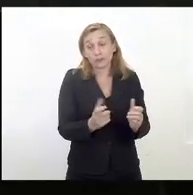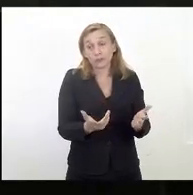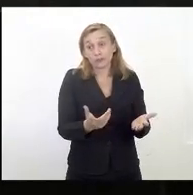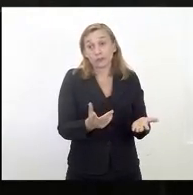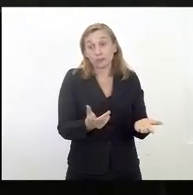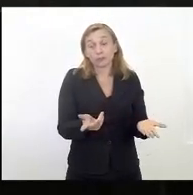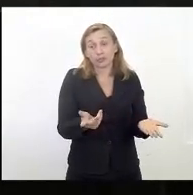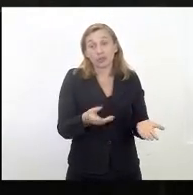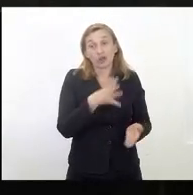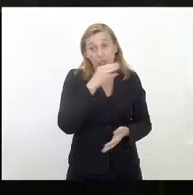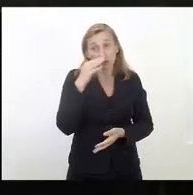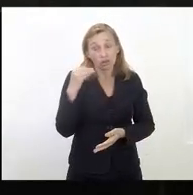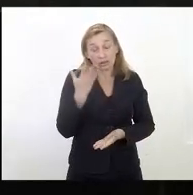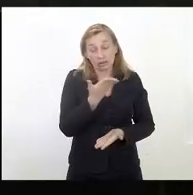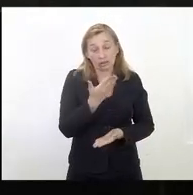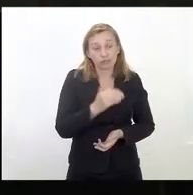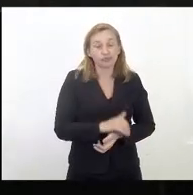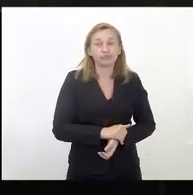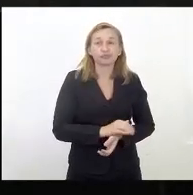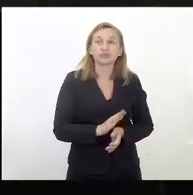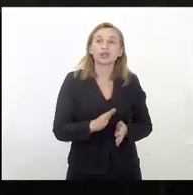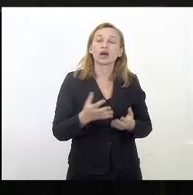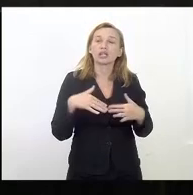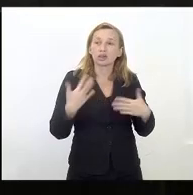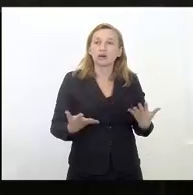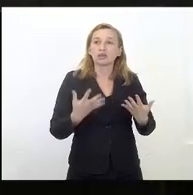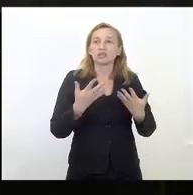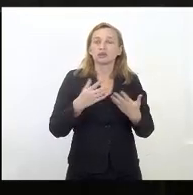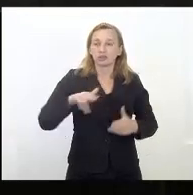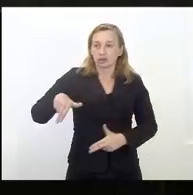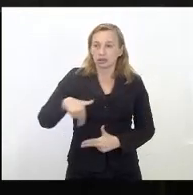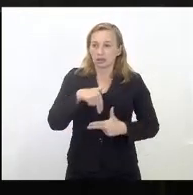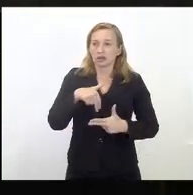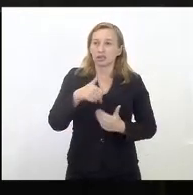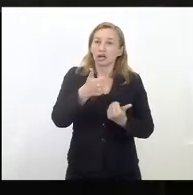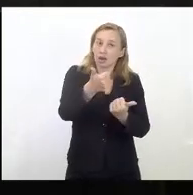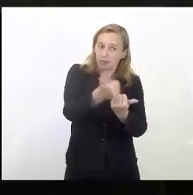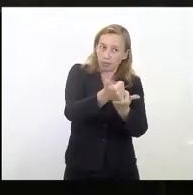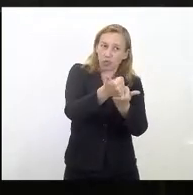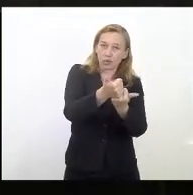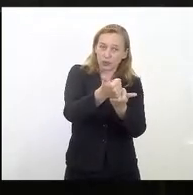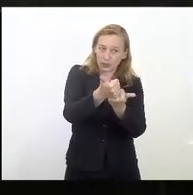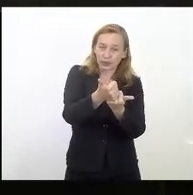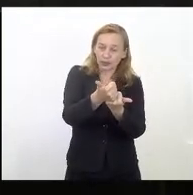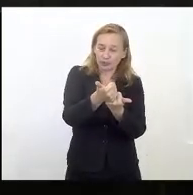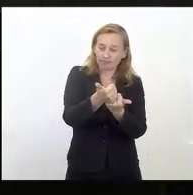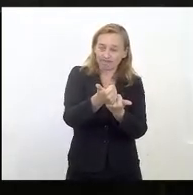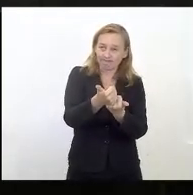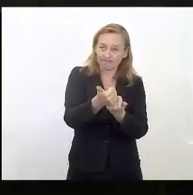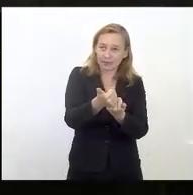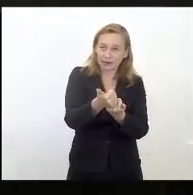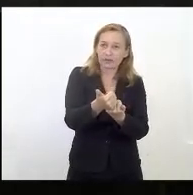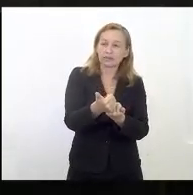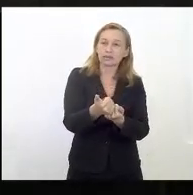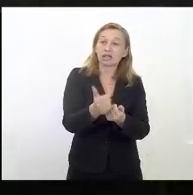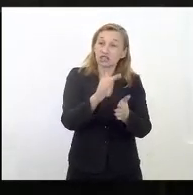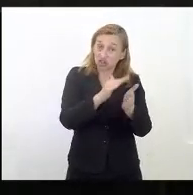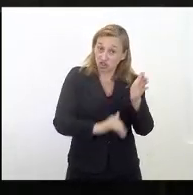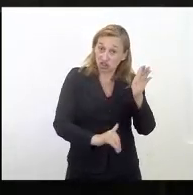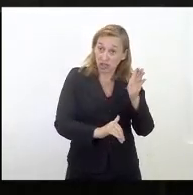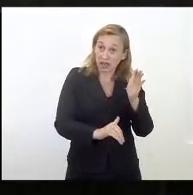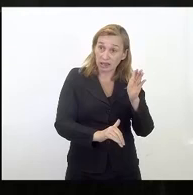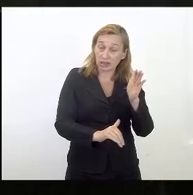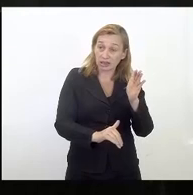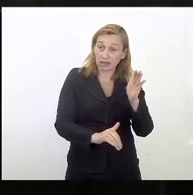submetidas essas adolescentes internados então quero dizer aqui desta Tribuna do nosso apoio Incondicional A derrubada deste veto